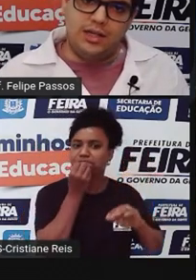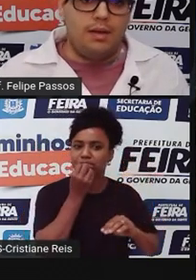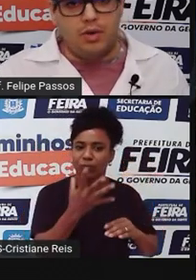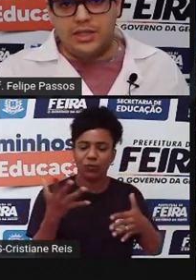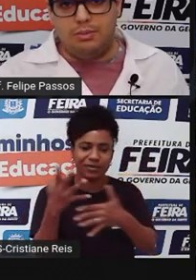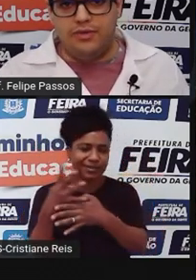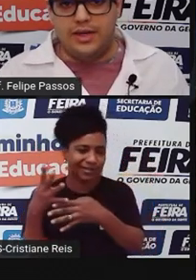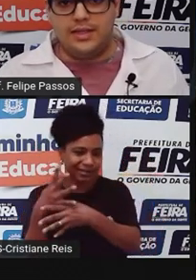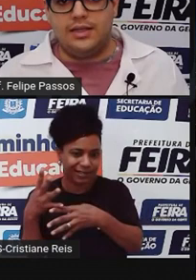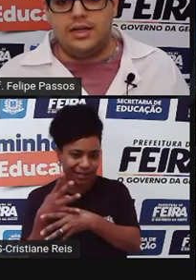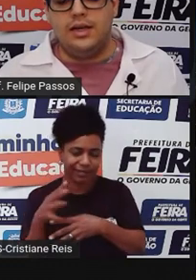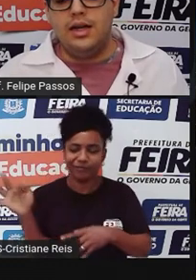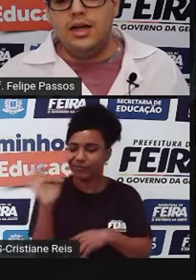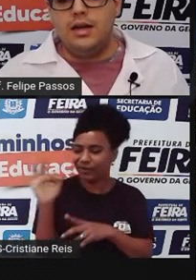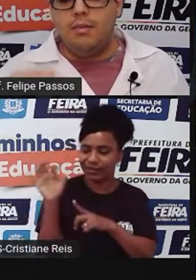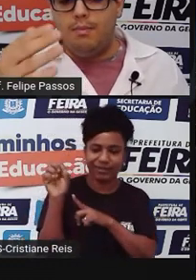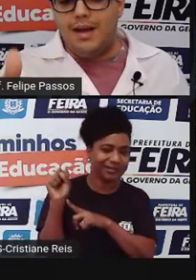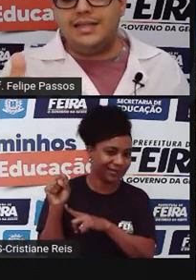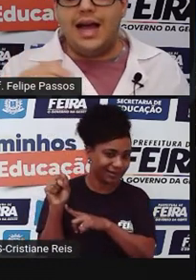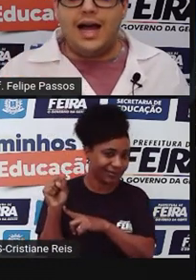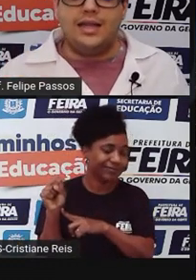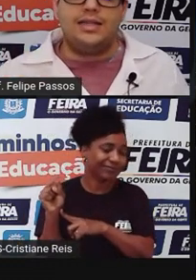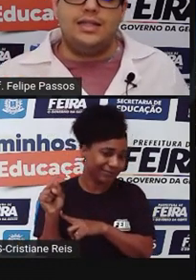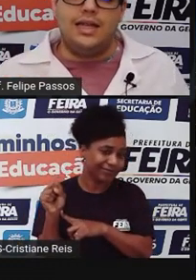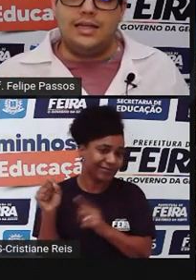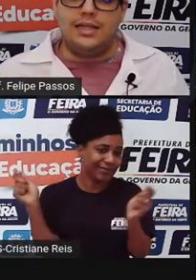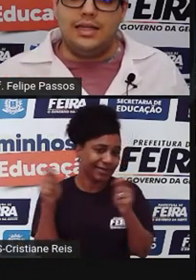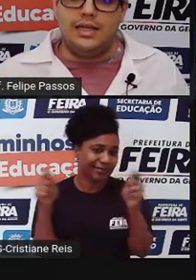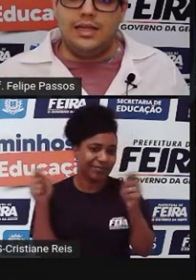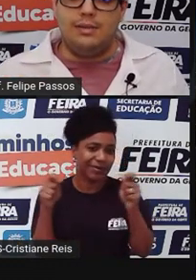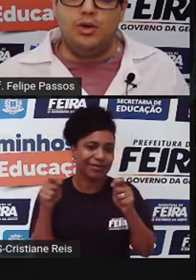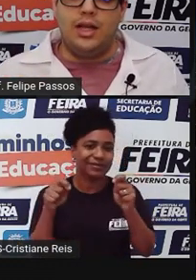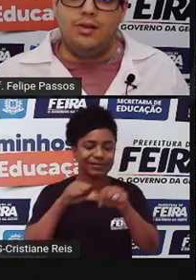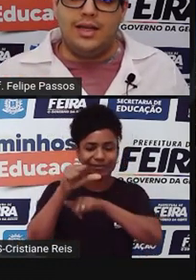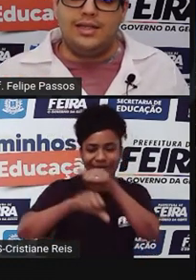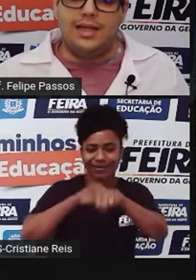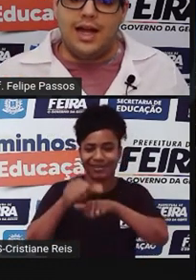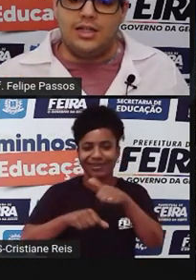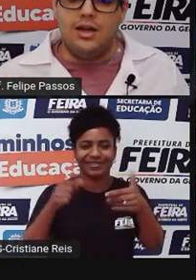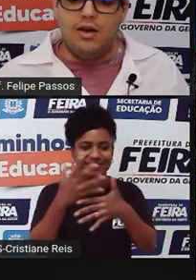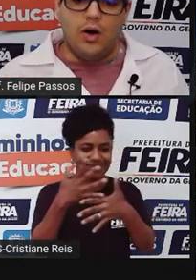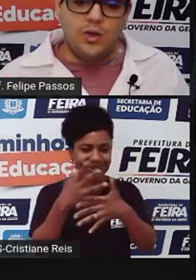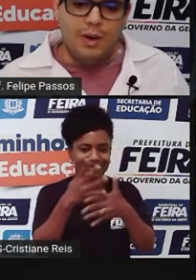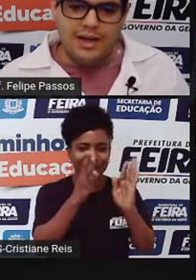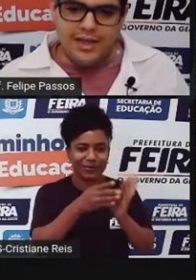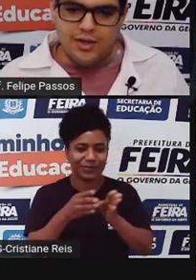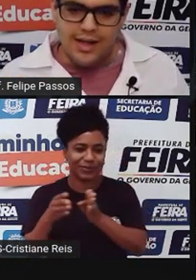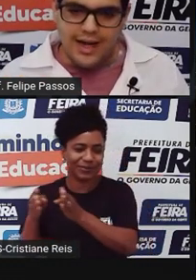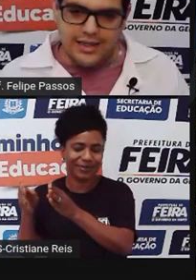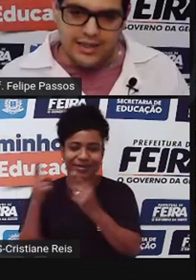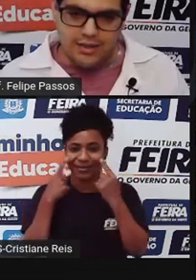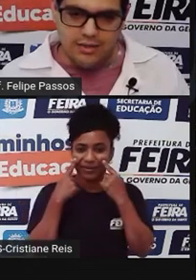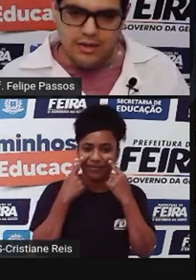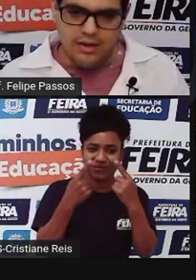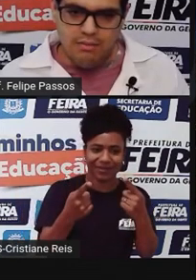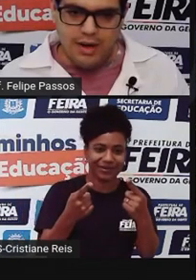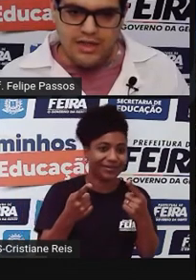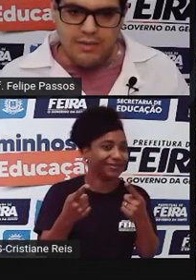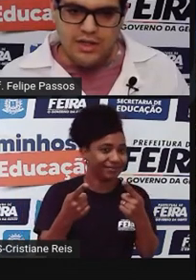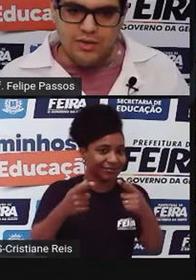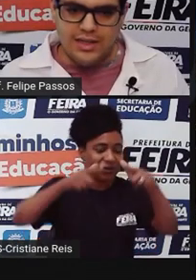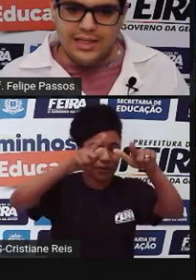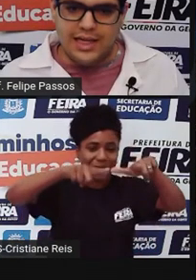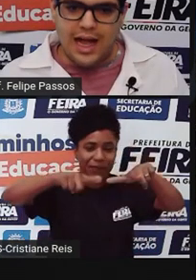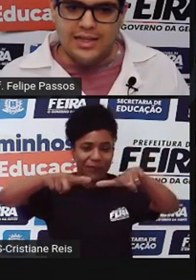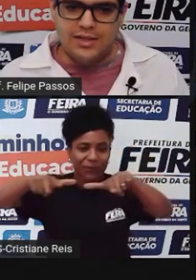que já existem né Por exemplo Feira de Santana baseadas nesse desse modelo aí de cidade olha os painéis Solares aqui ó